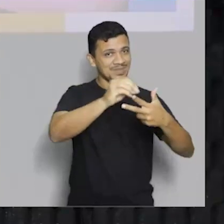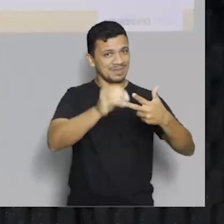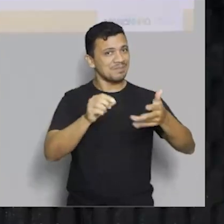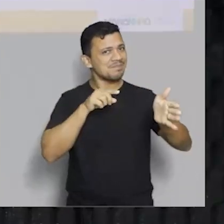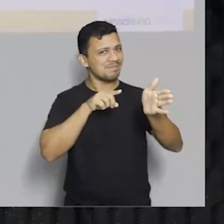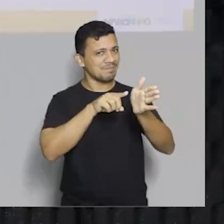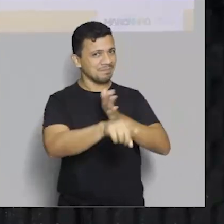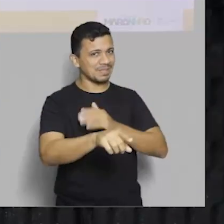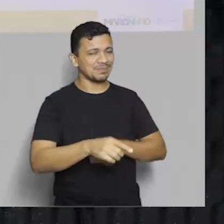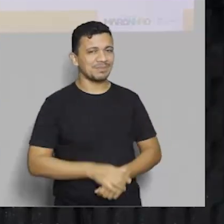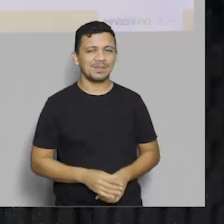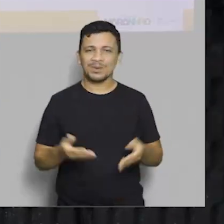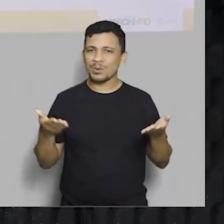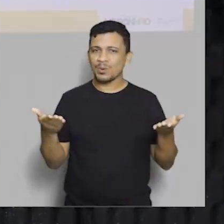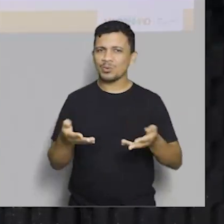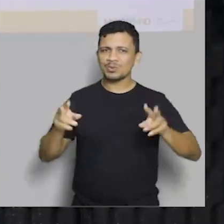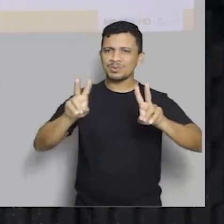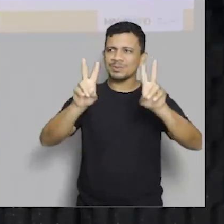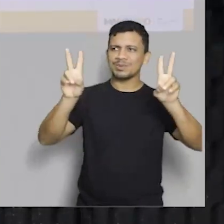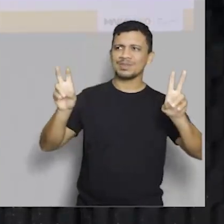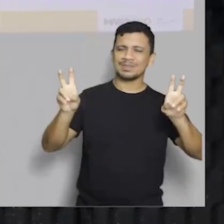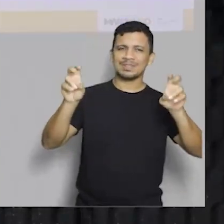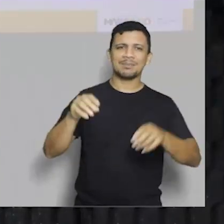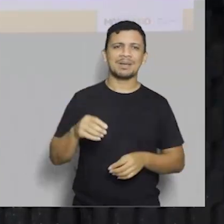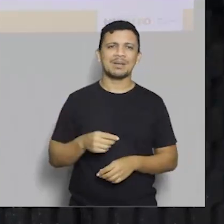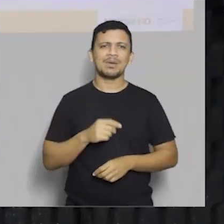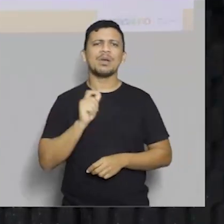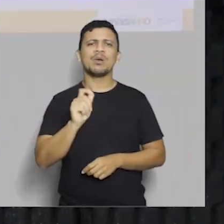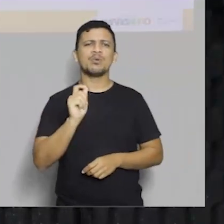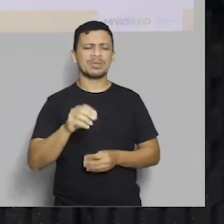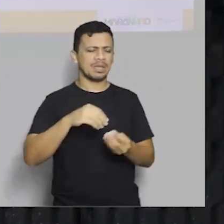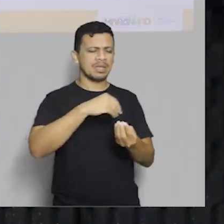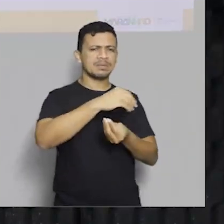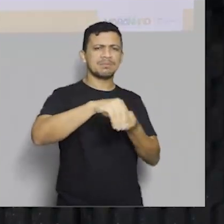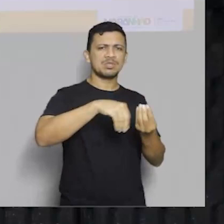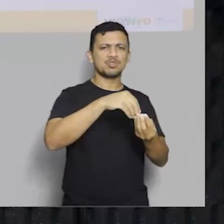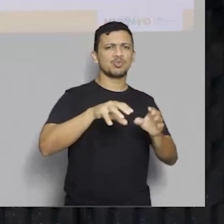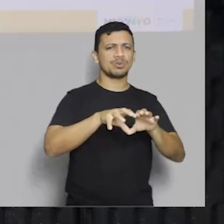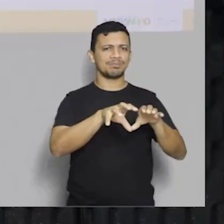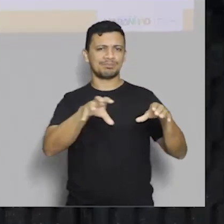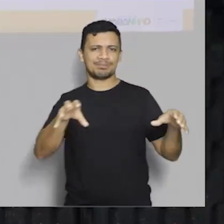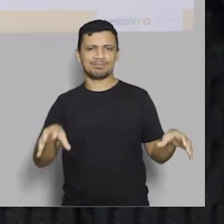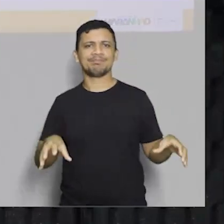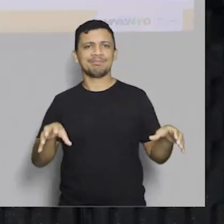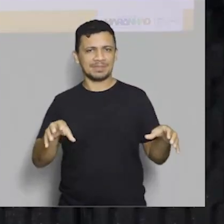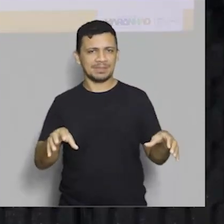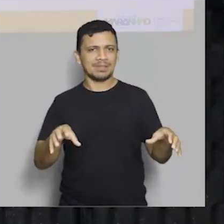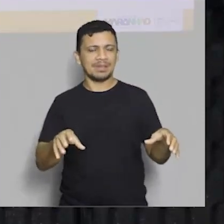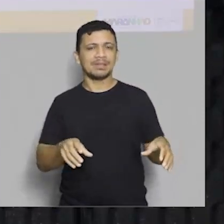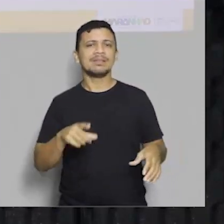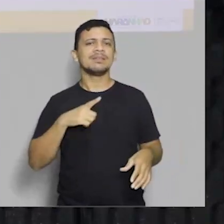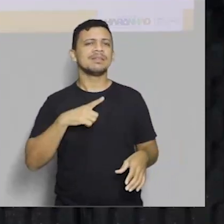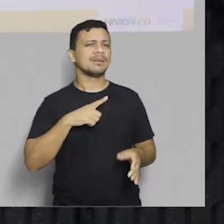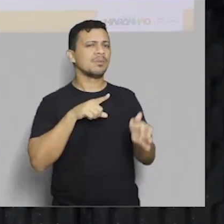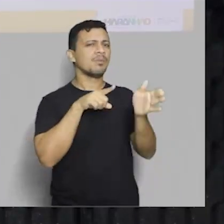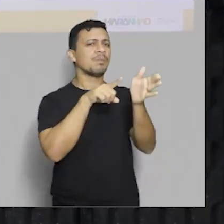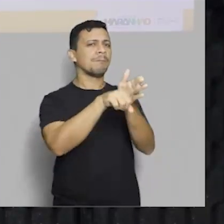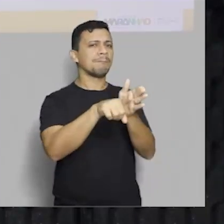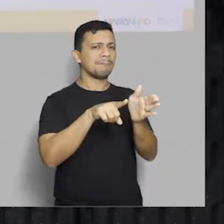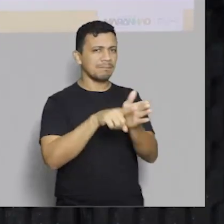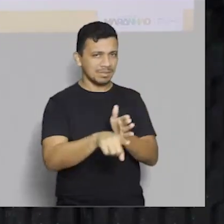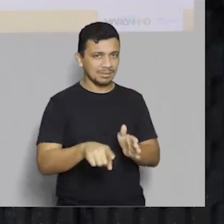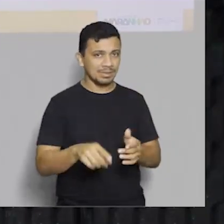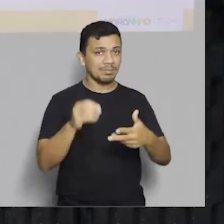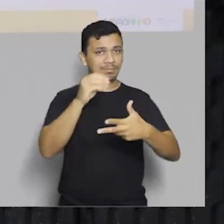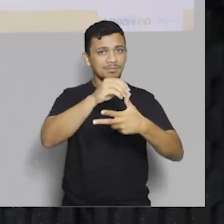2023. E hoje a temática será separação de misturas. Então, estamos trazendo uma questão relacionada